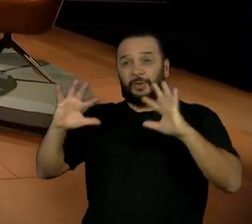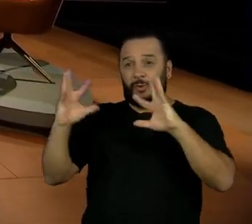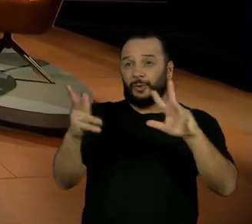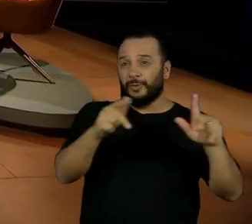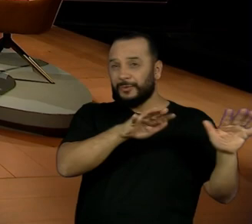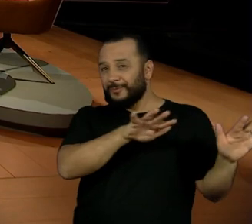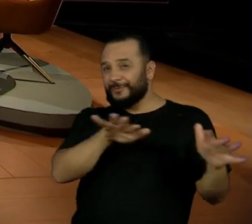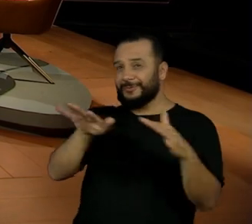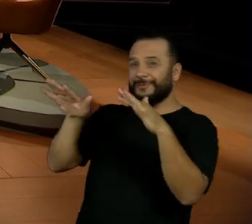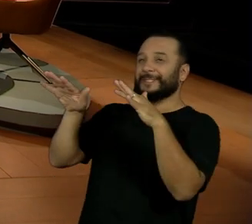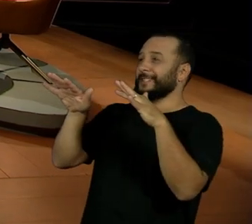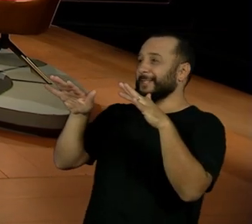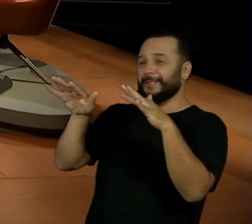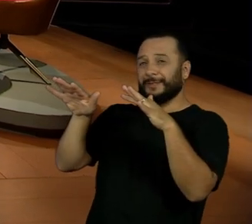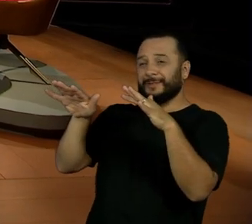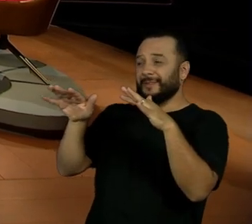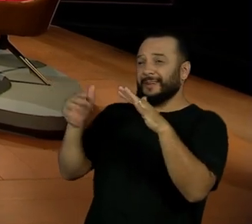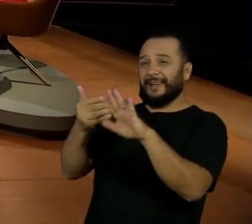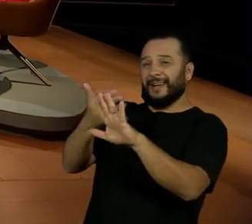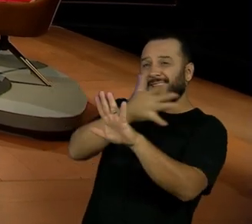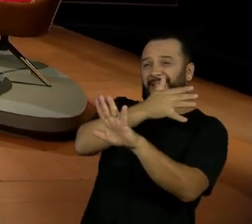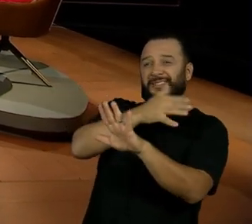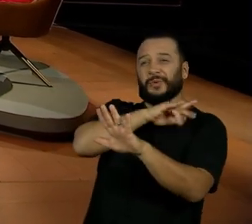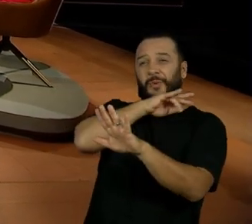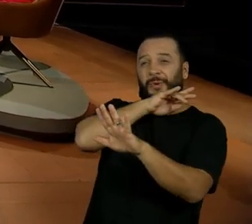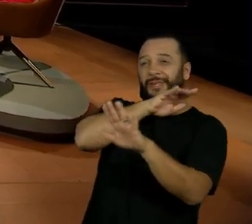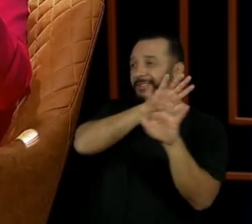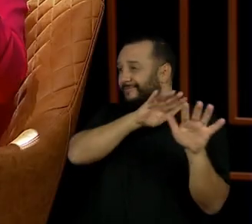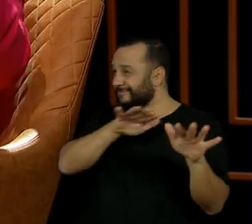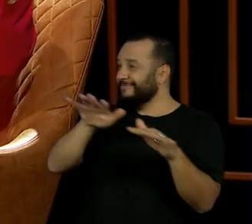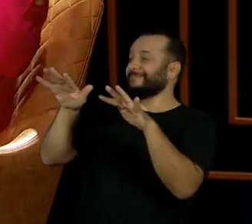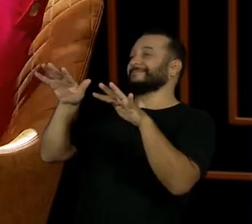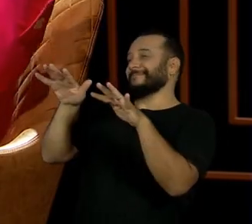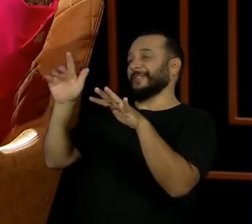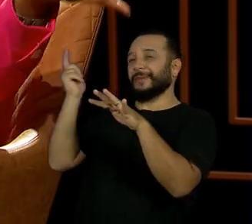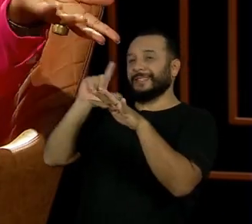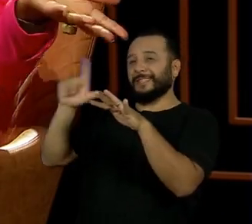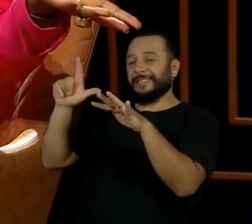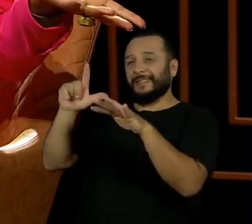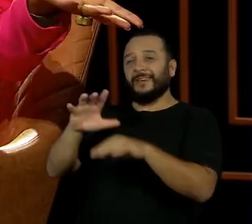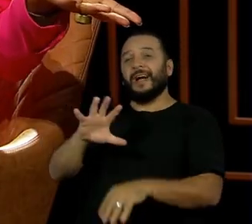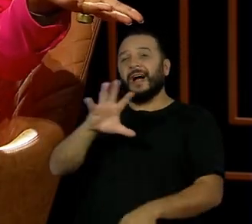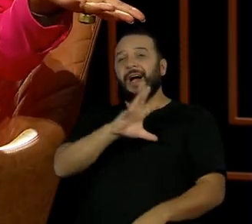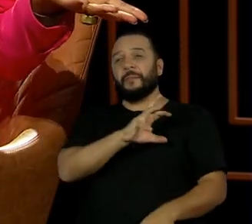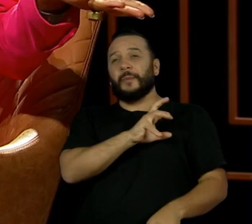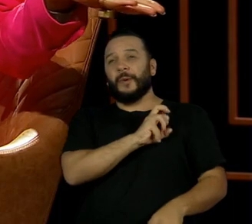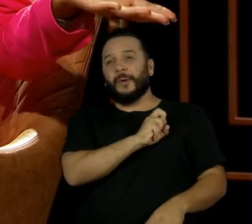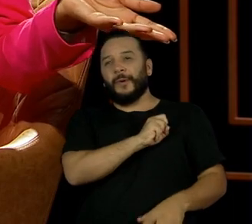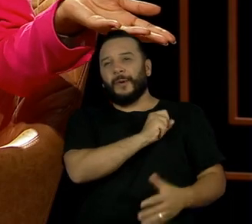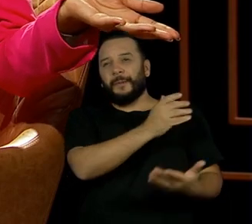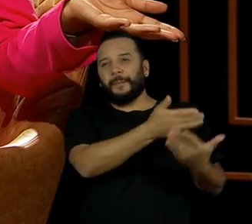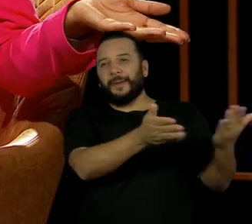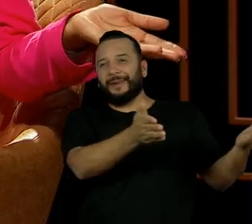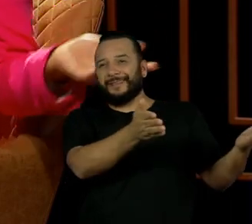que não estava legal o amor perdeu fico impossível